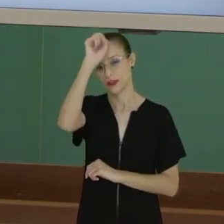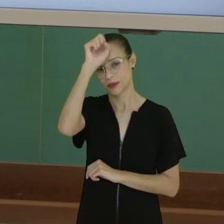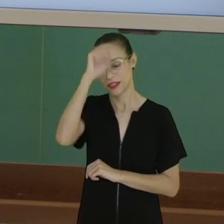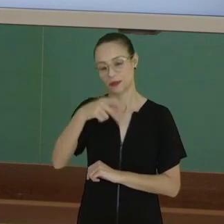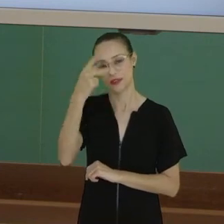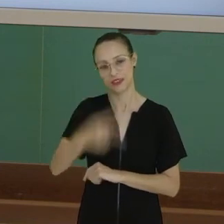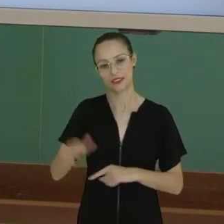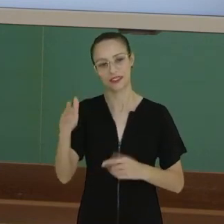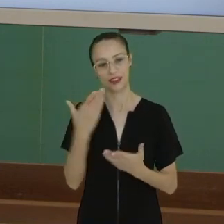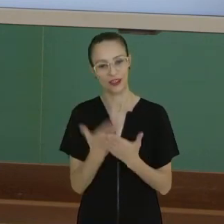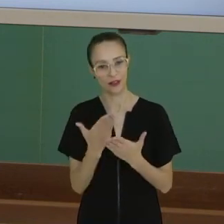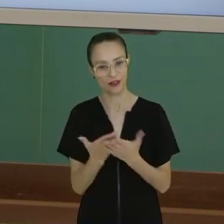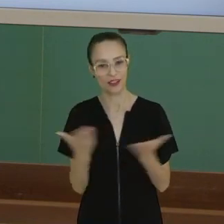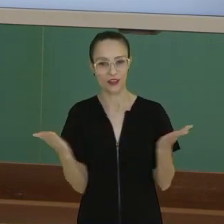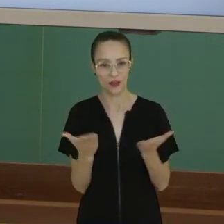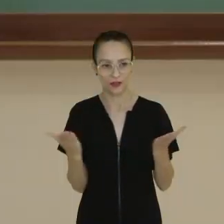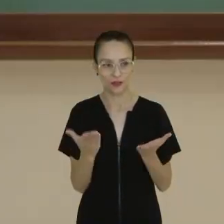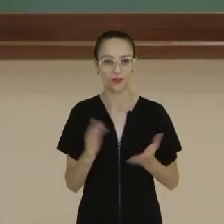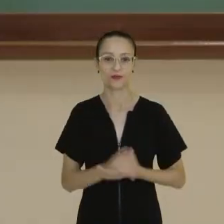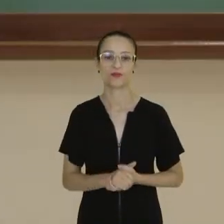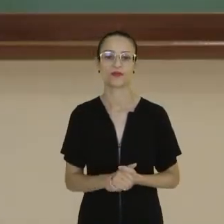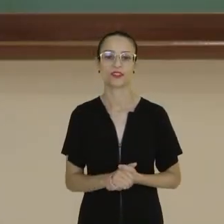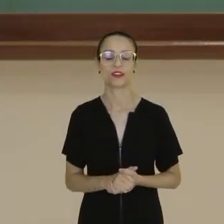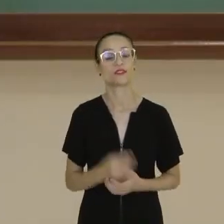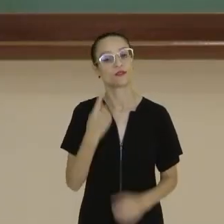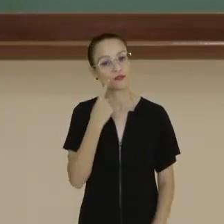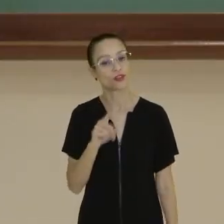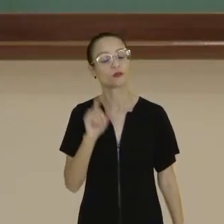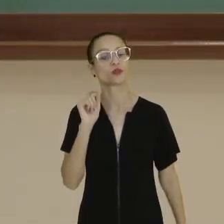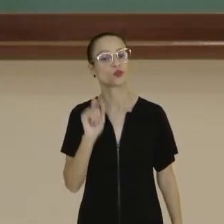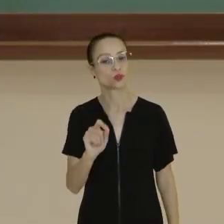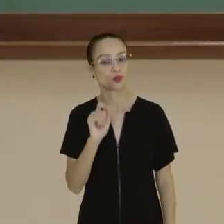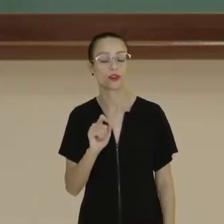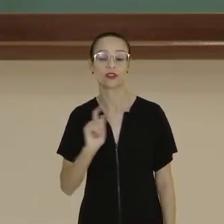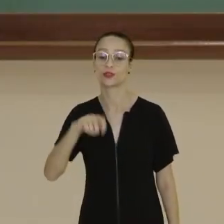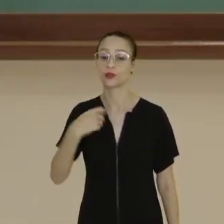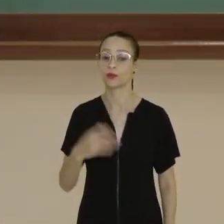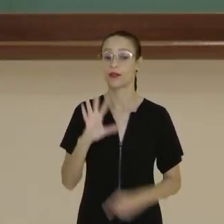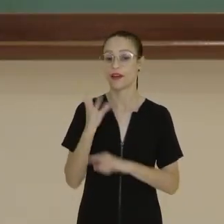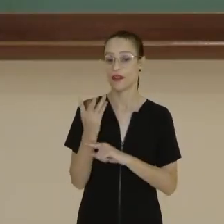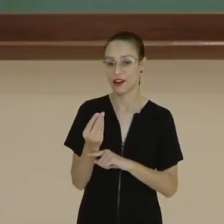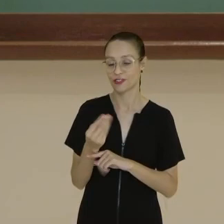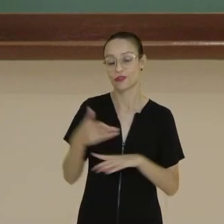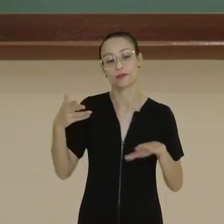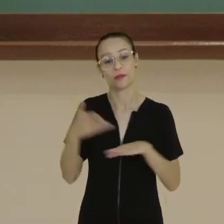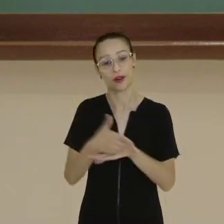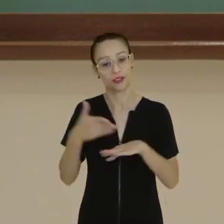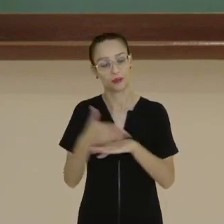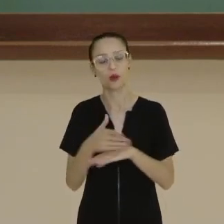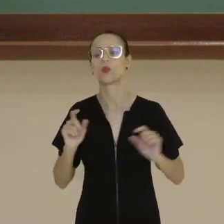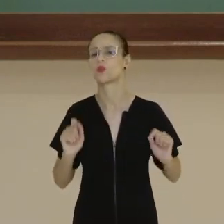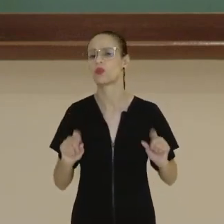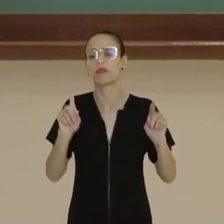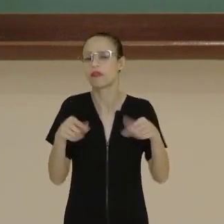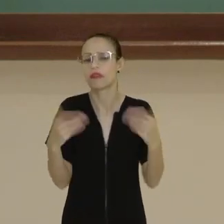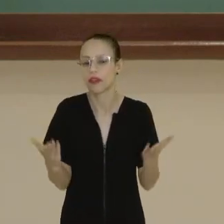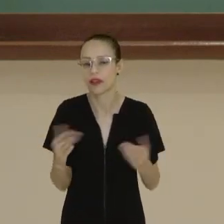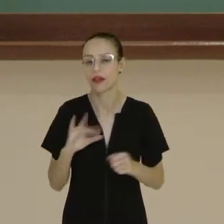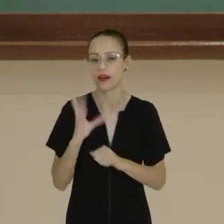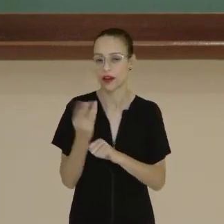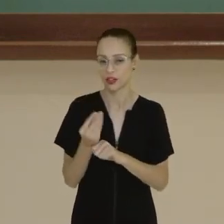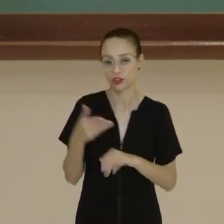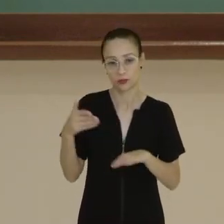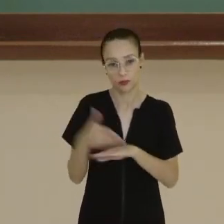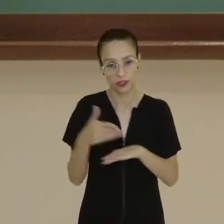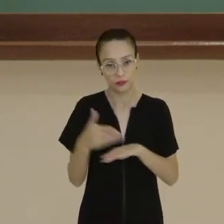na aula de hoje, né, no nosso vídeo. Nós vimos a questão da arte participativa, né? O que é uma arte participativa? É